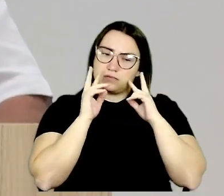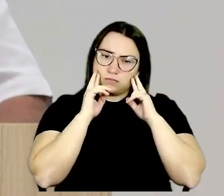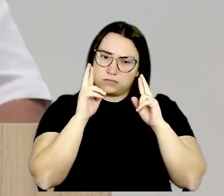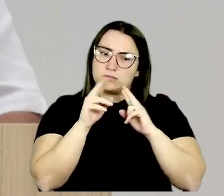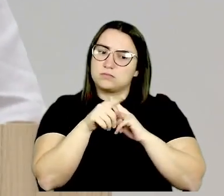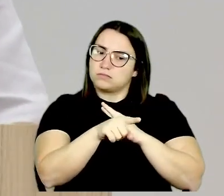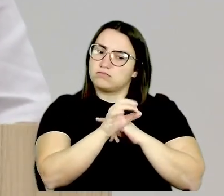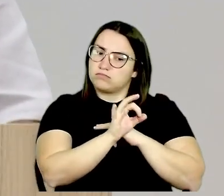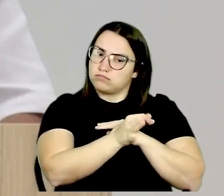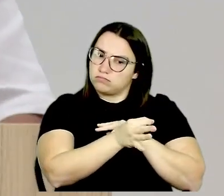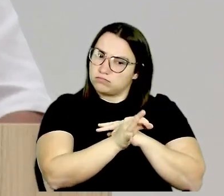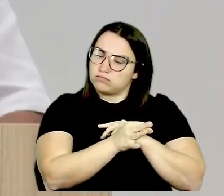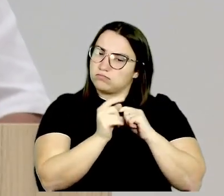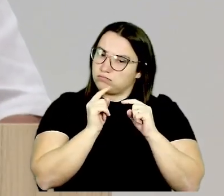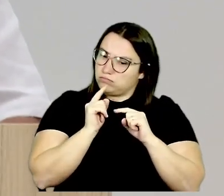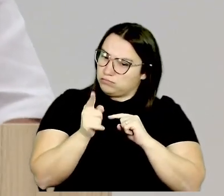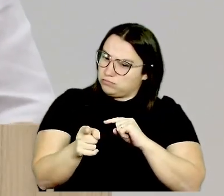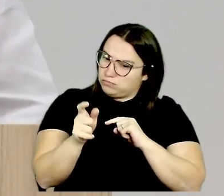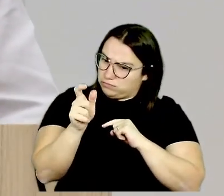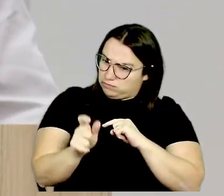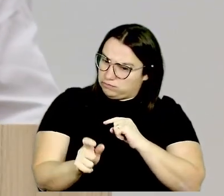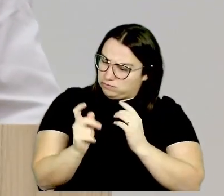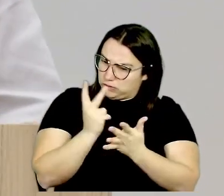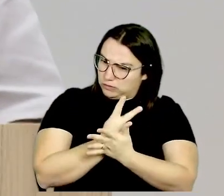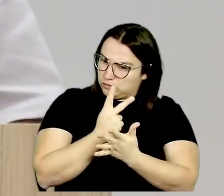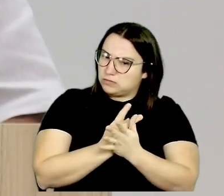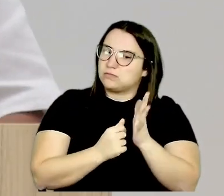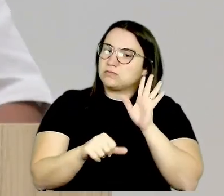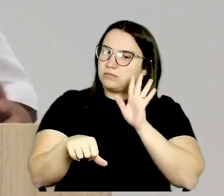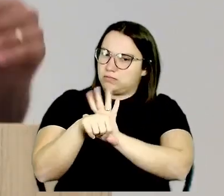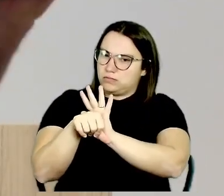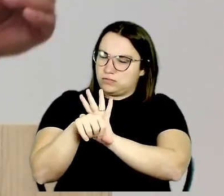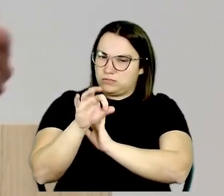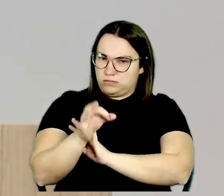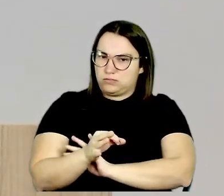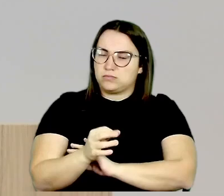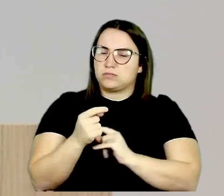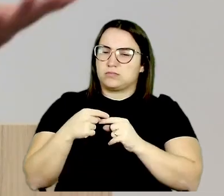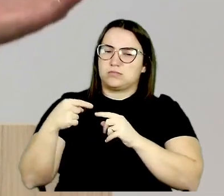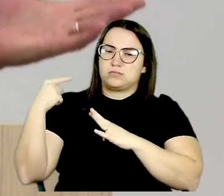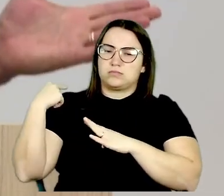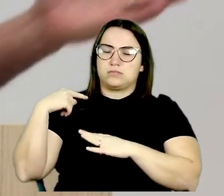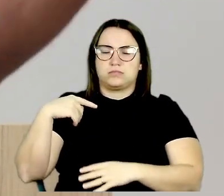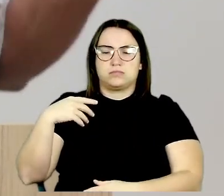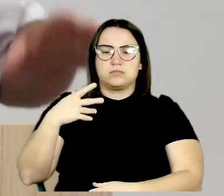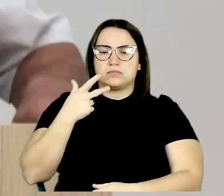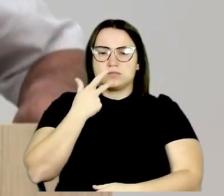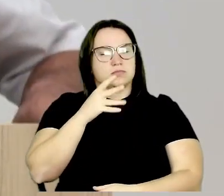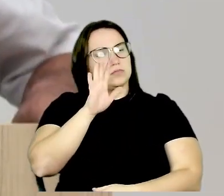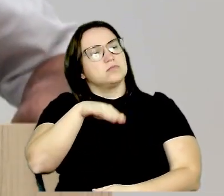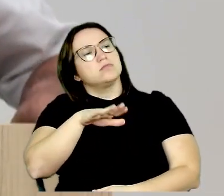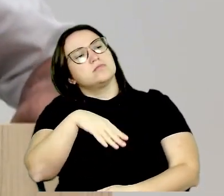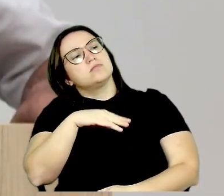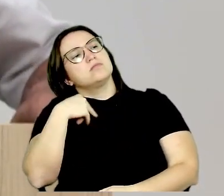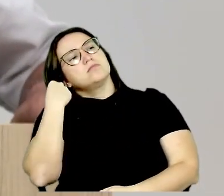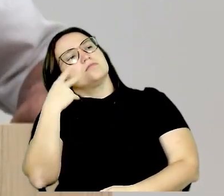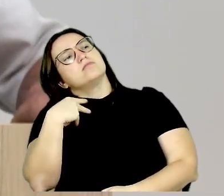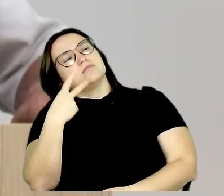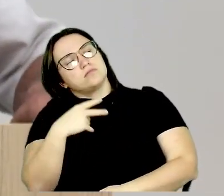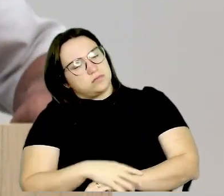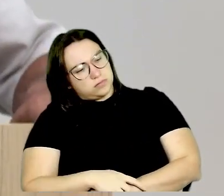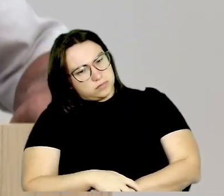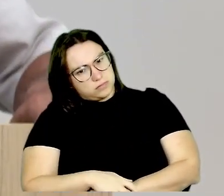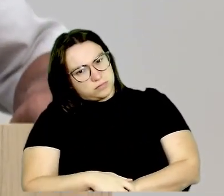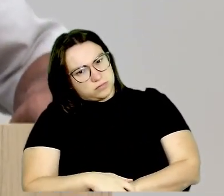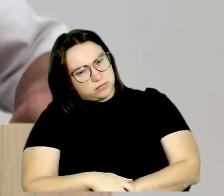criticar, sim, o funcionário e denunciar. Porque há poucos dias atrás, eu estava na rua, um cidadão chegou em mim e falou, ô, vereador,